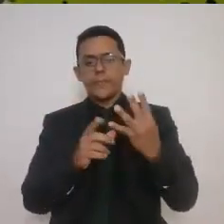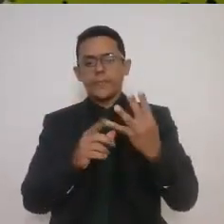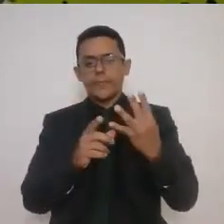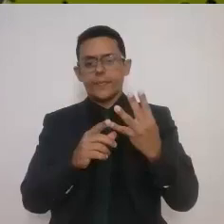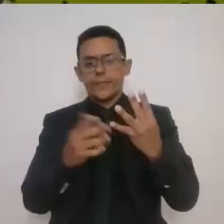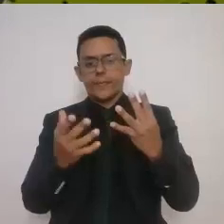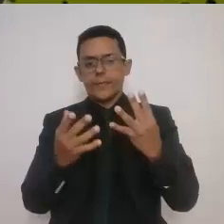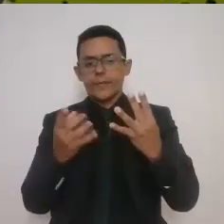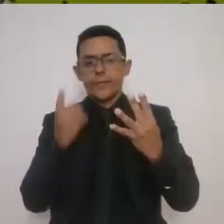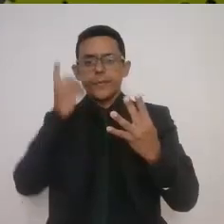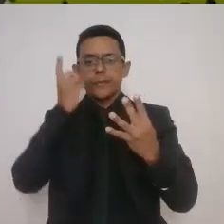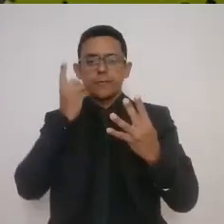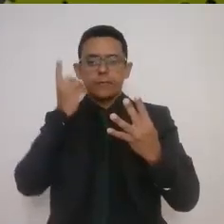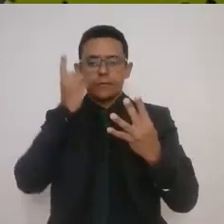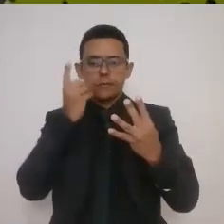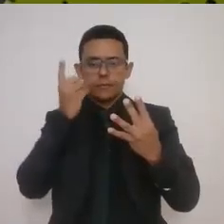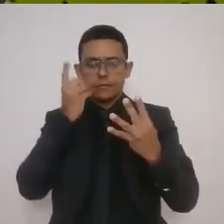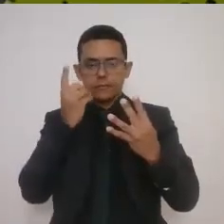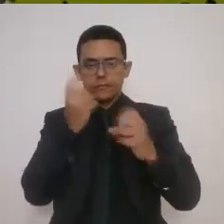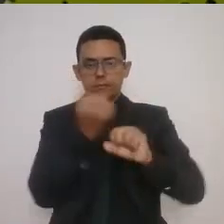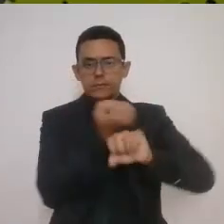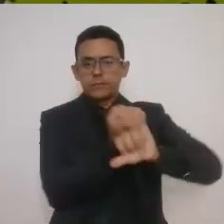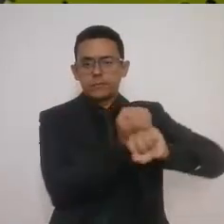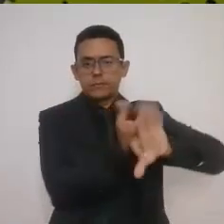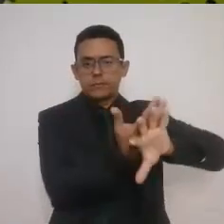por videoconferência.